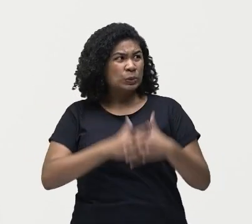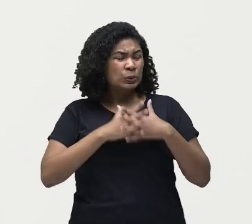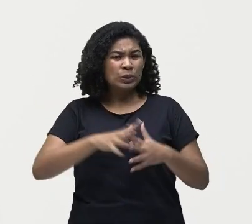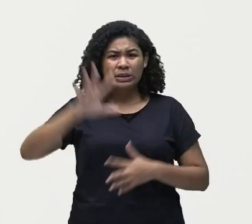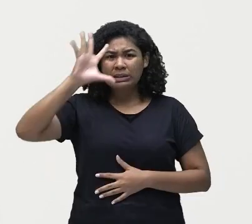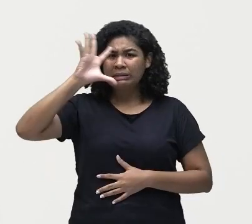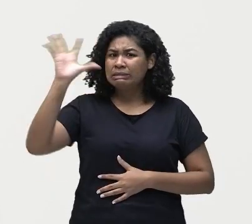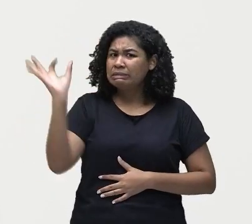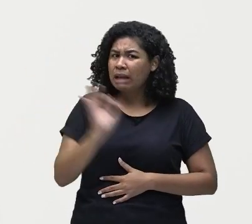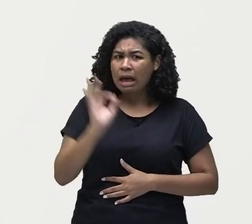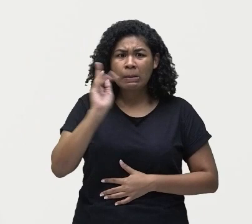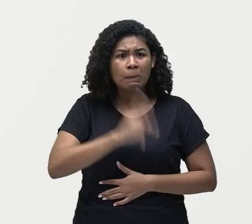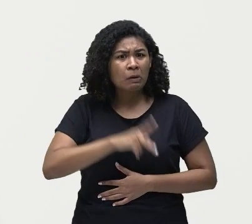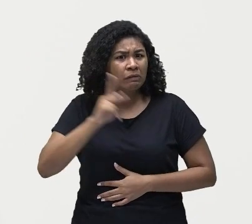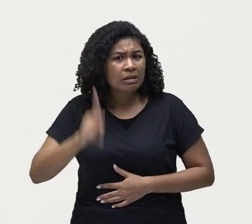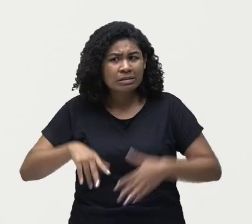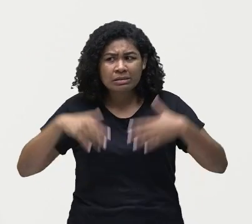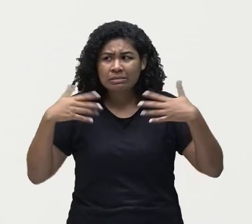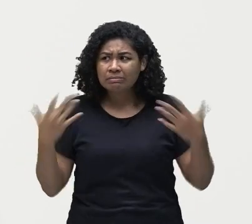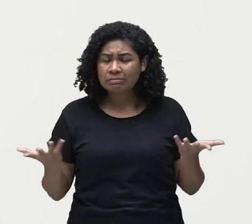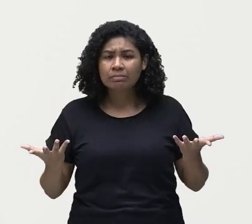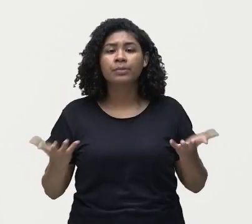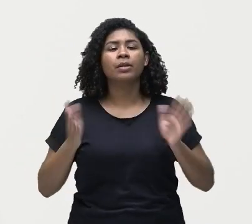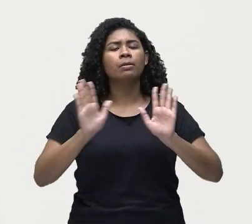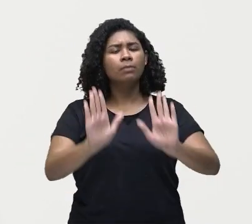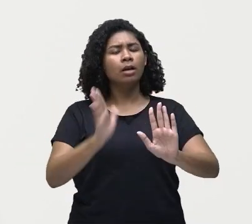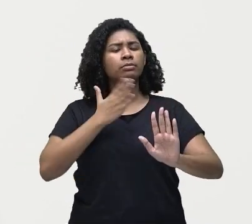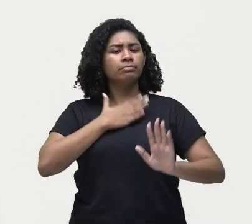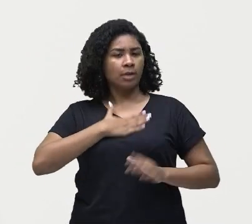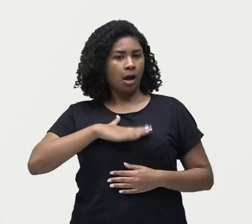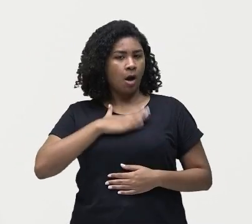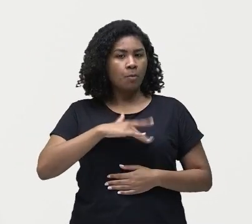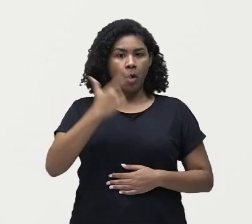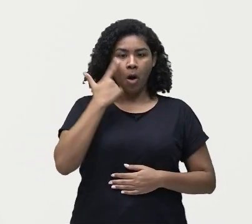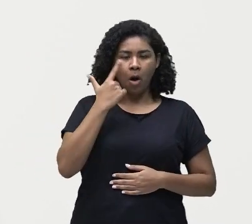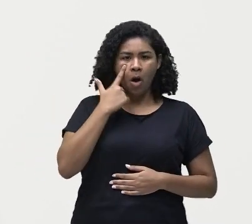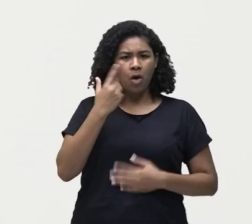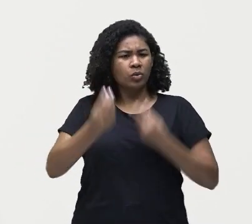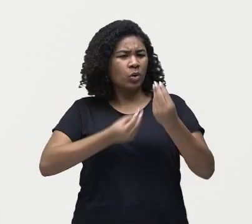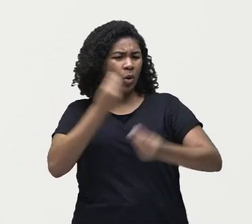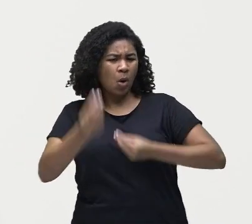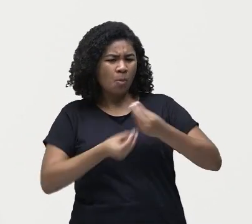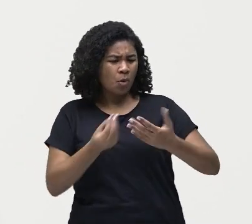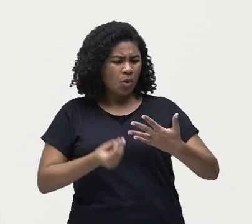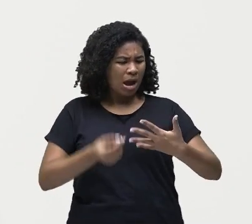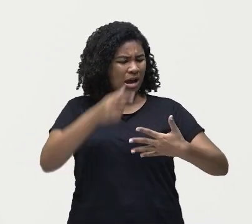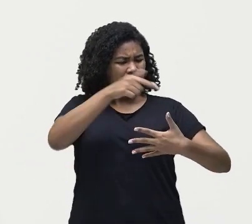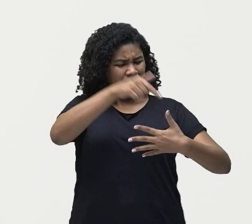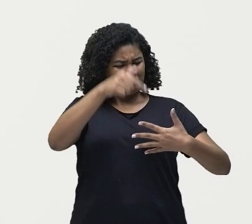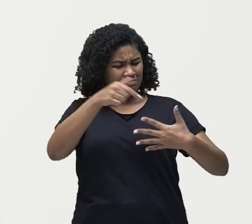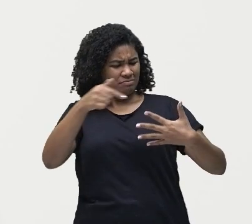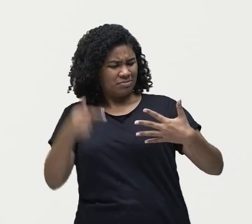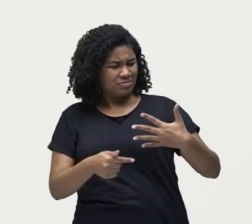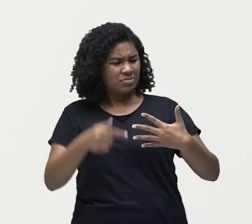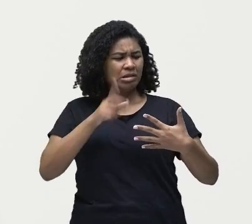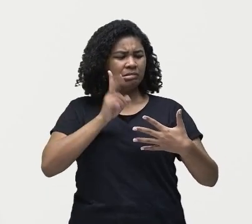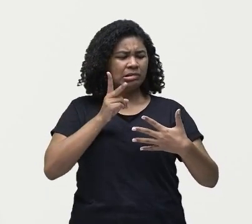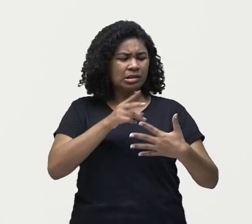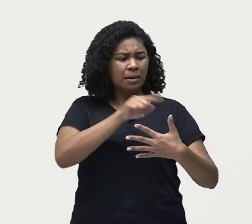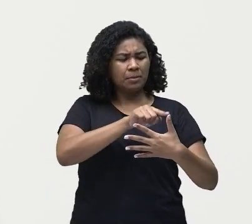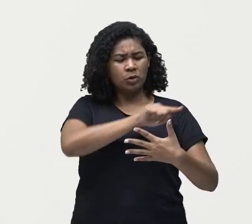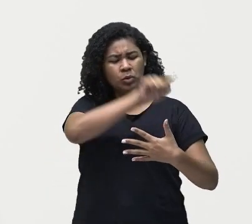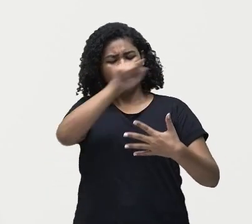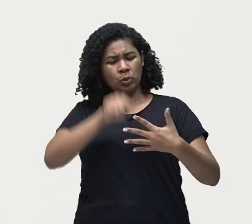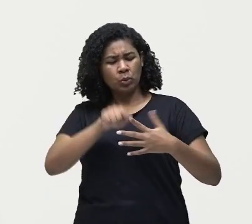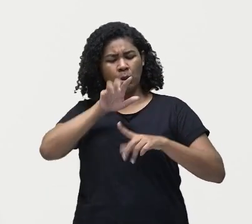não entendi isso, não. Cada ser ficar no nível, realiza um papel que vai influenciar nas atividades